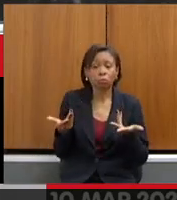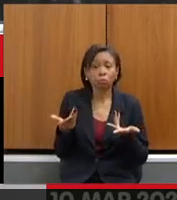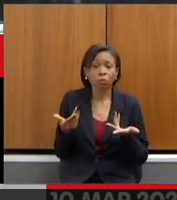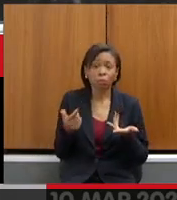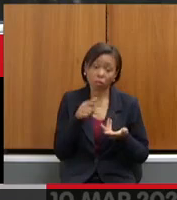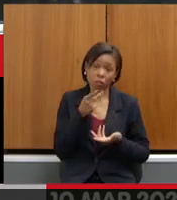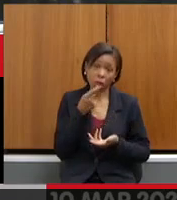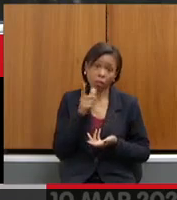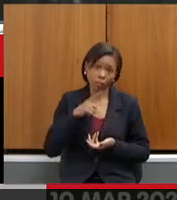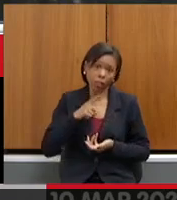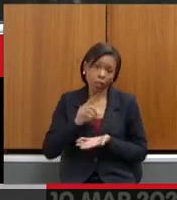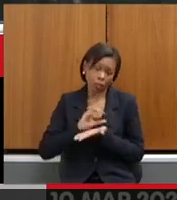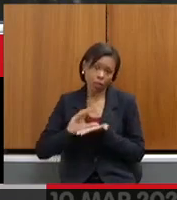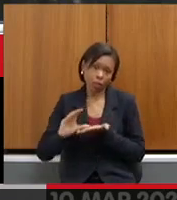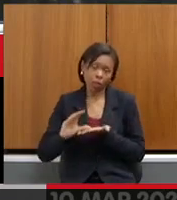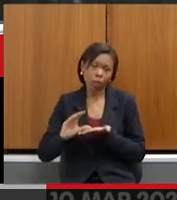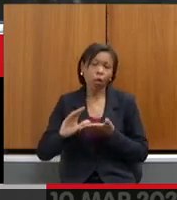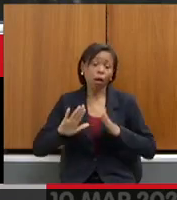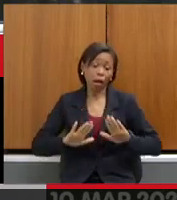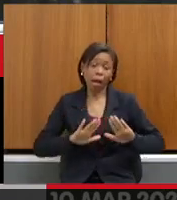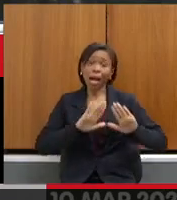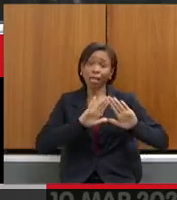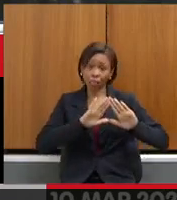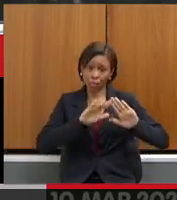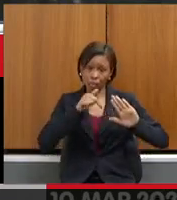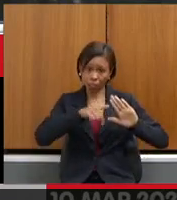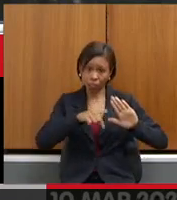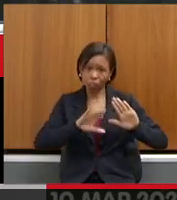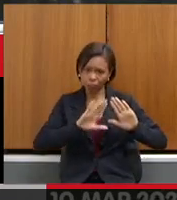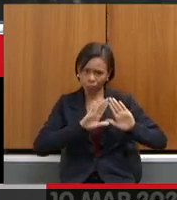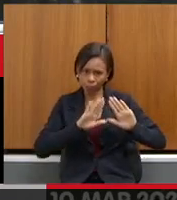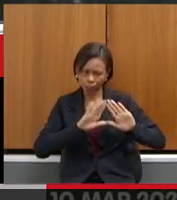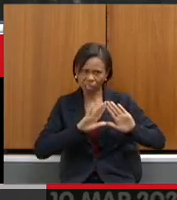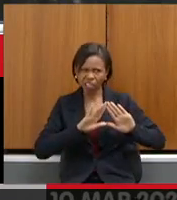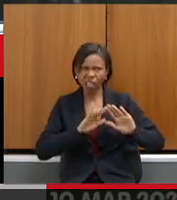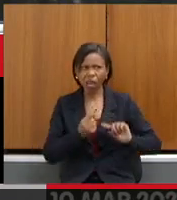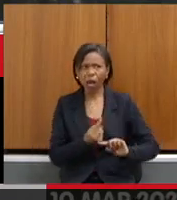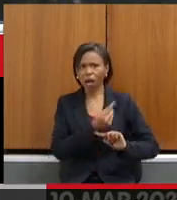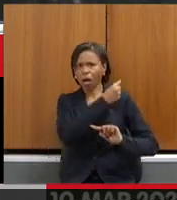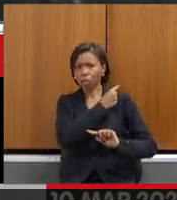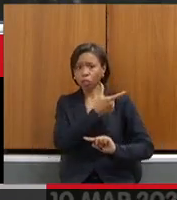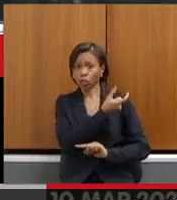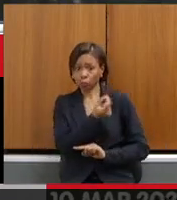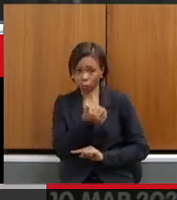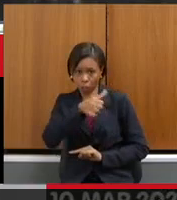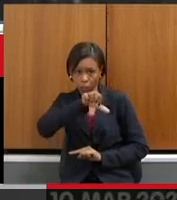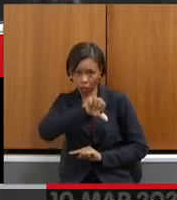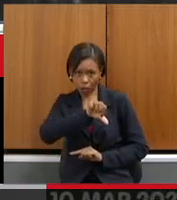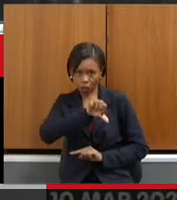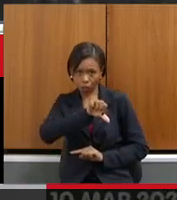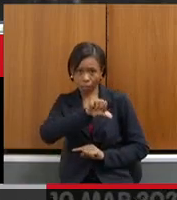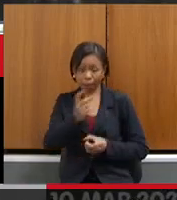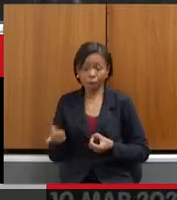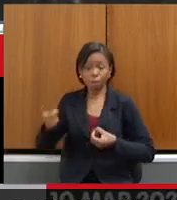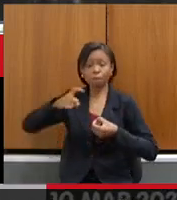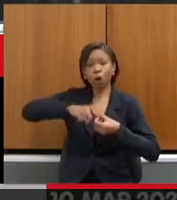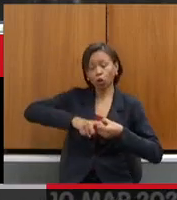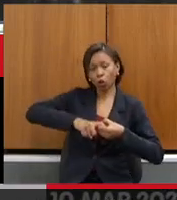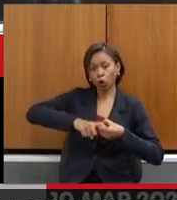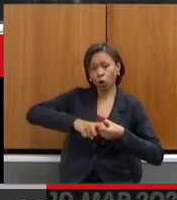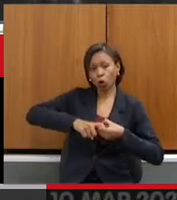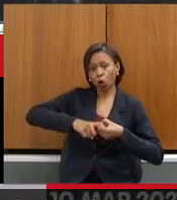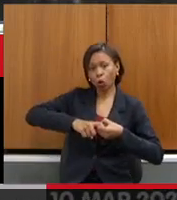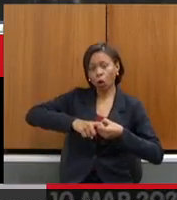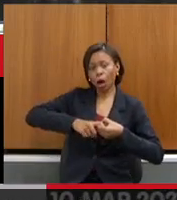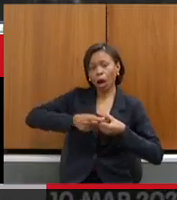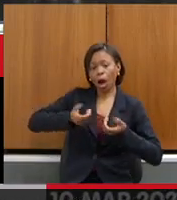Assembleia Legislativa só estendendo minutinhos presente Assembleia Legislativa em 2019 devolveu aos cofres do Estado 46